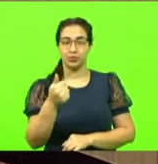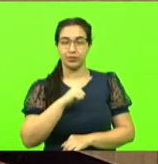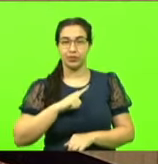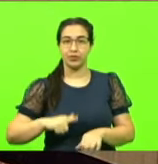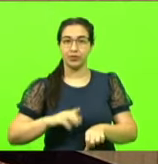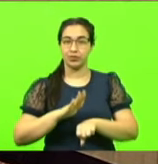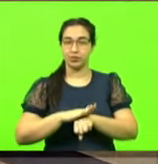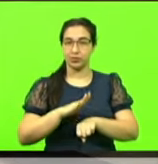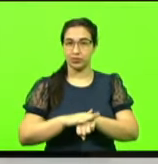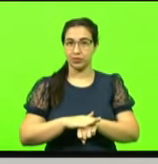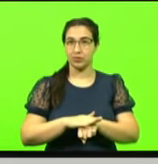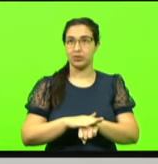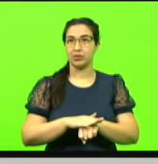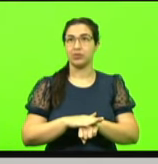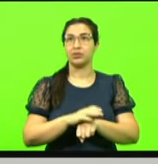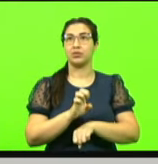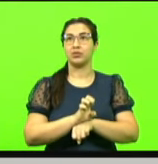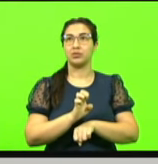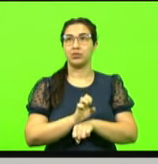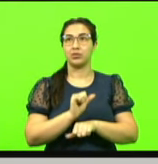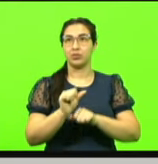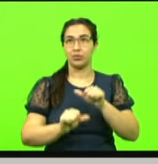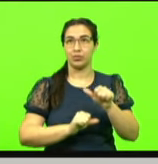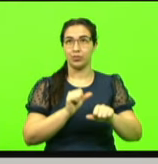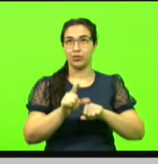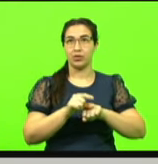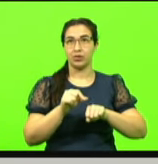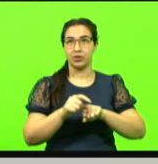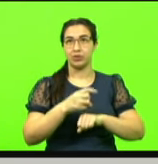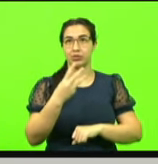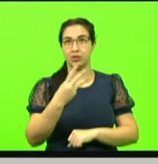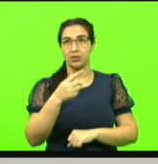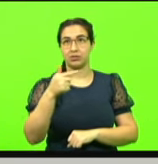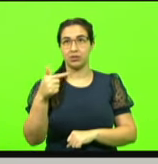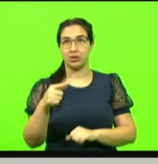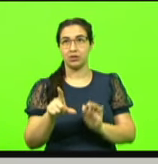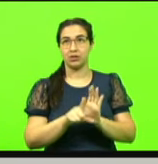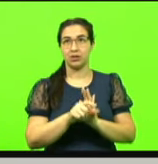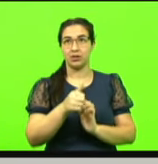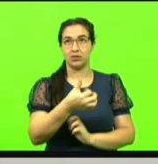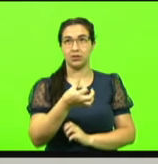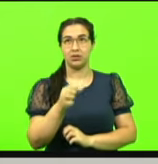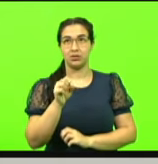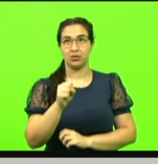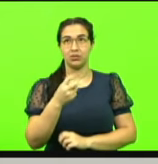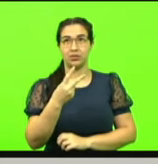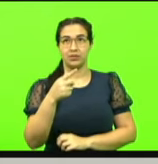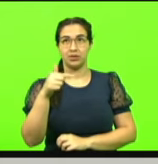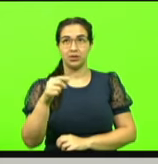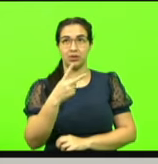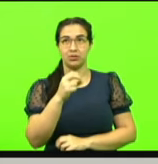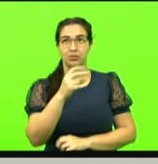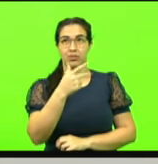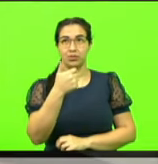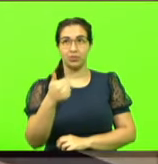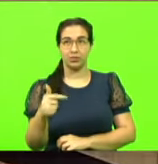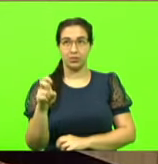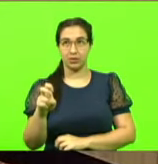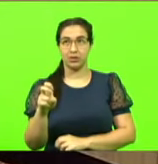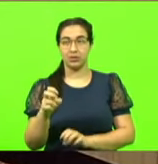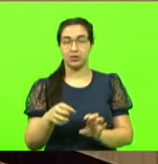os artigos 3º e 7º da Lei 16.827 de 2015, que autoriza a doação de imóvel no município